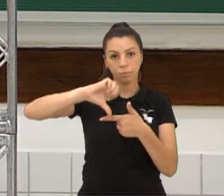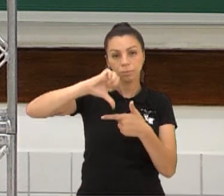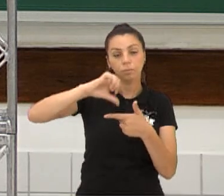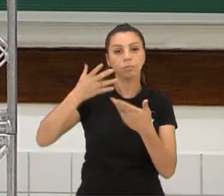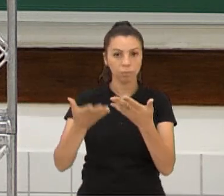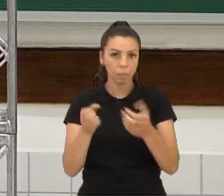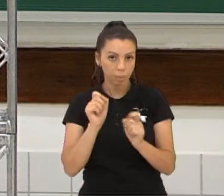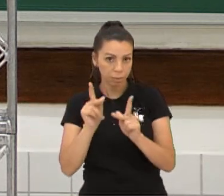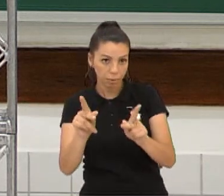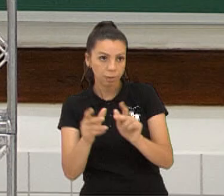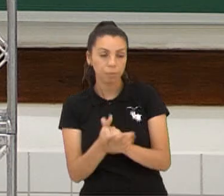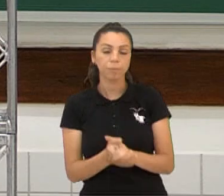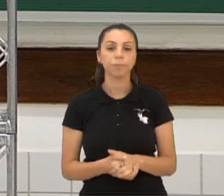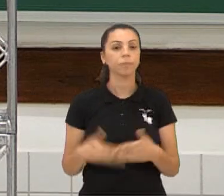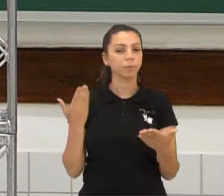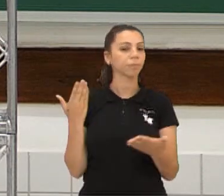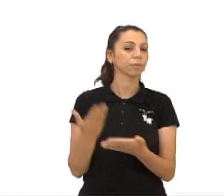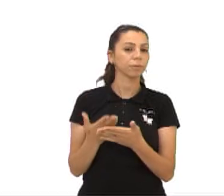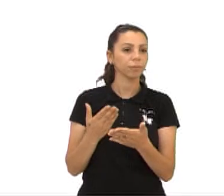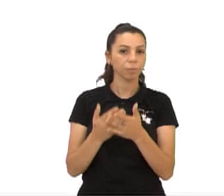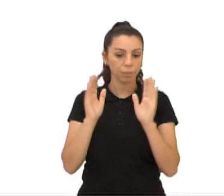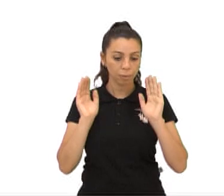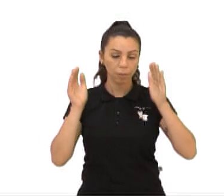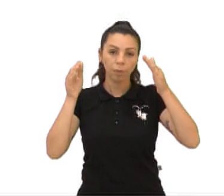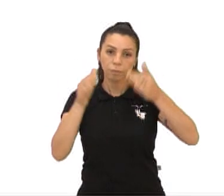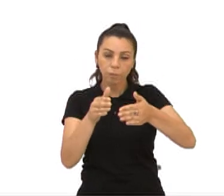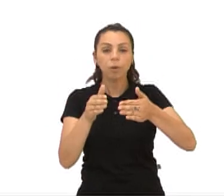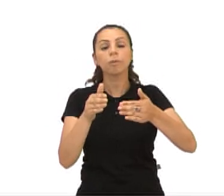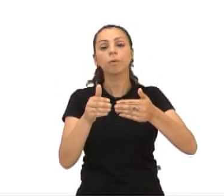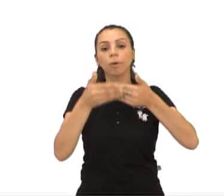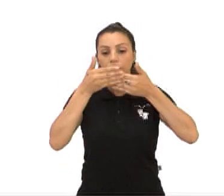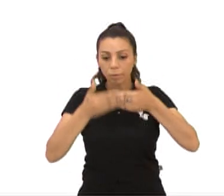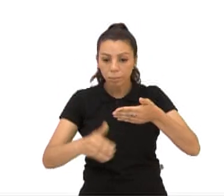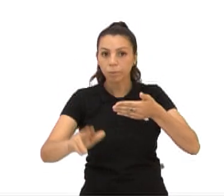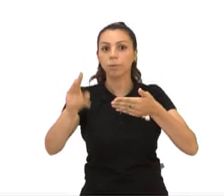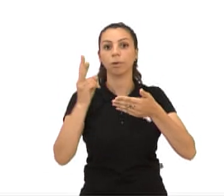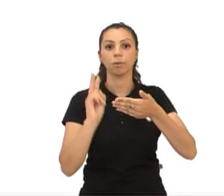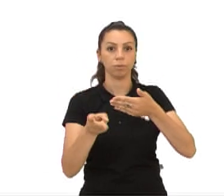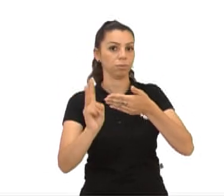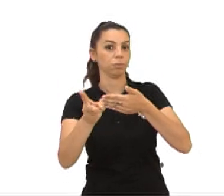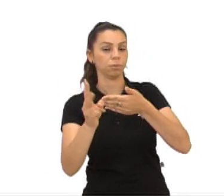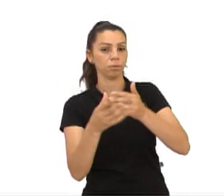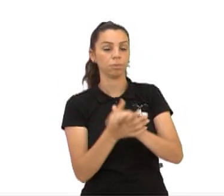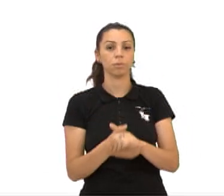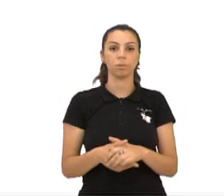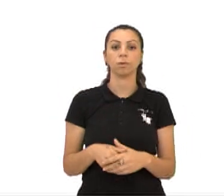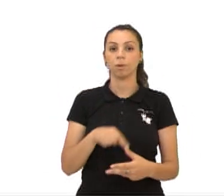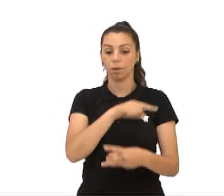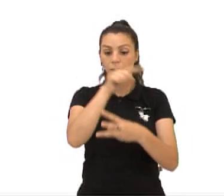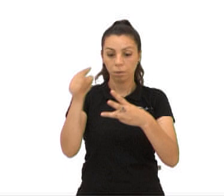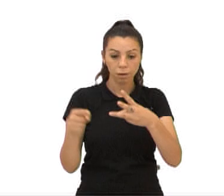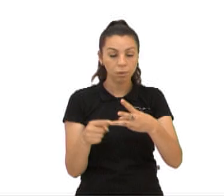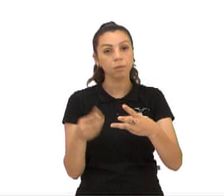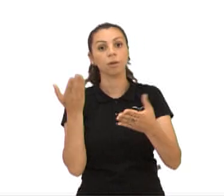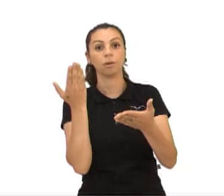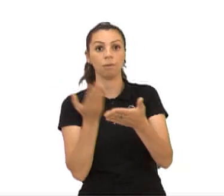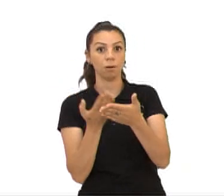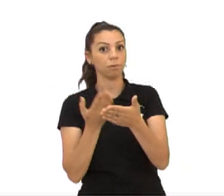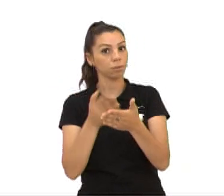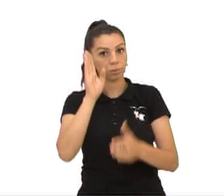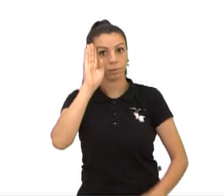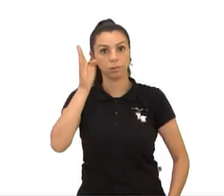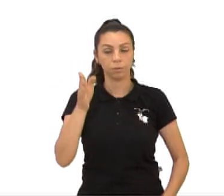tudo bem? E a aula de hoje é uma continuação disso, a gente está indo para a parte 3 dessas aulas, tudo